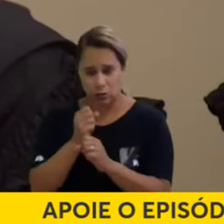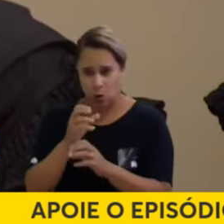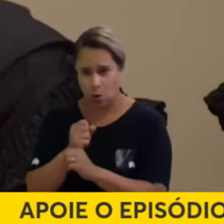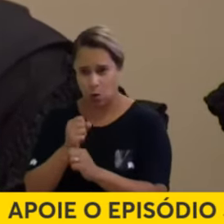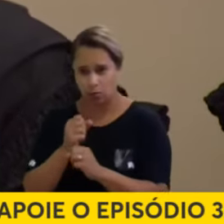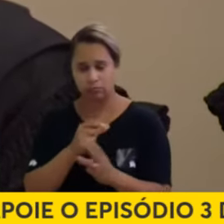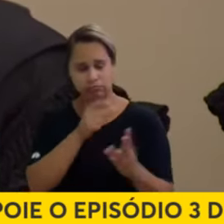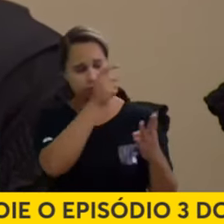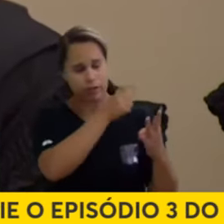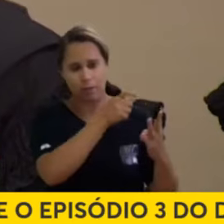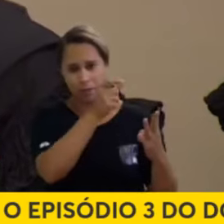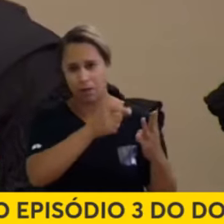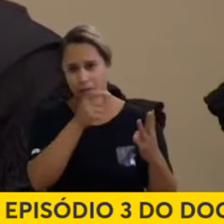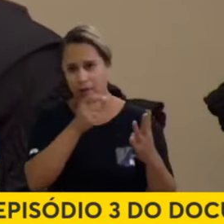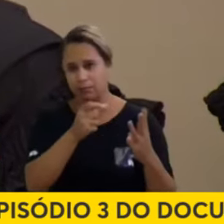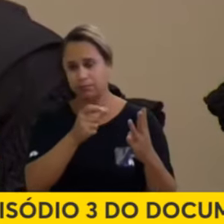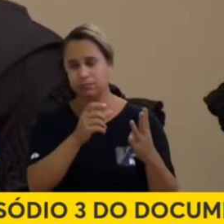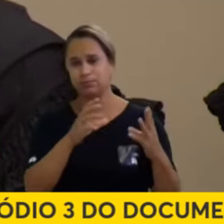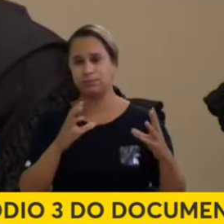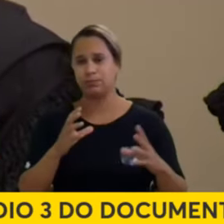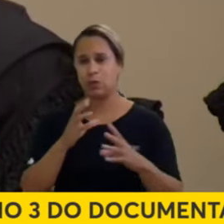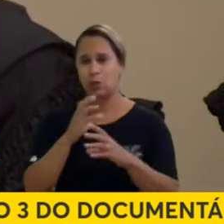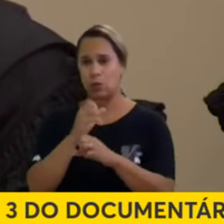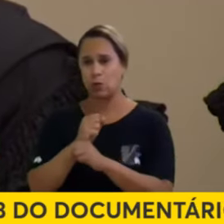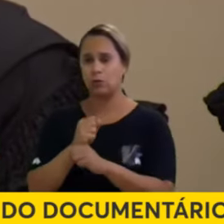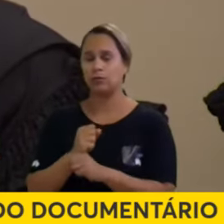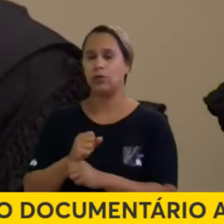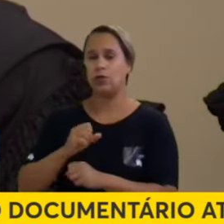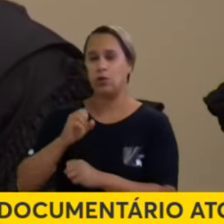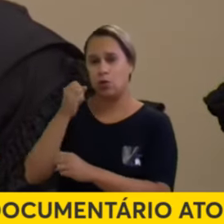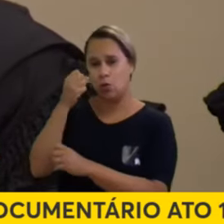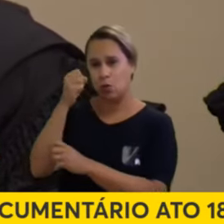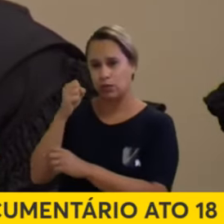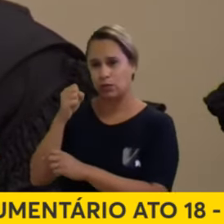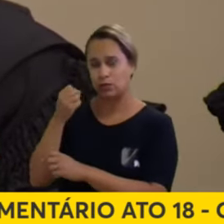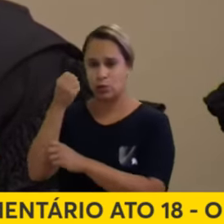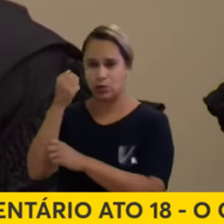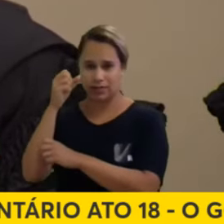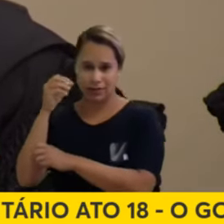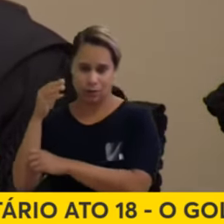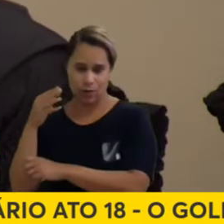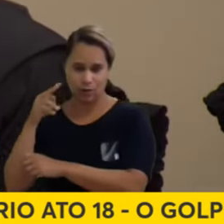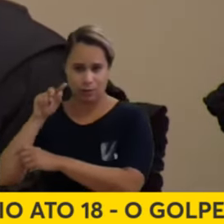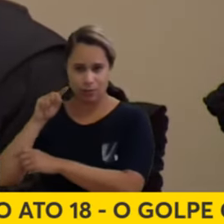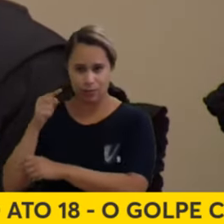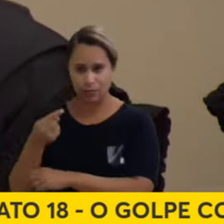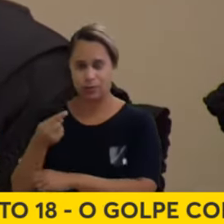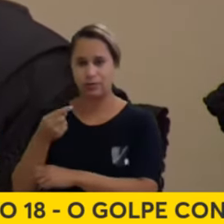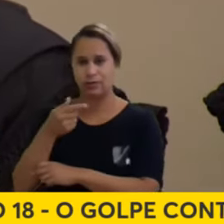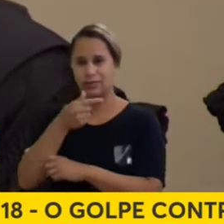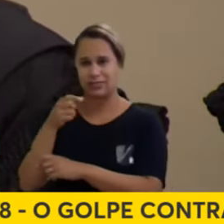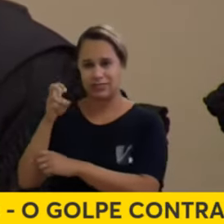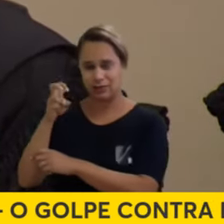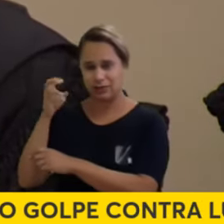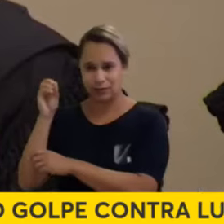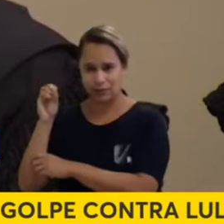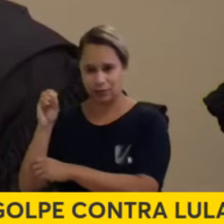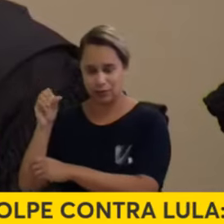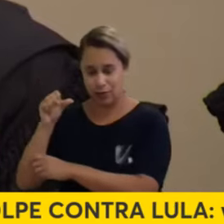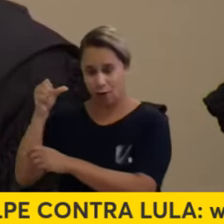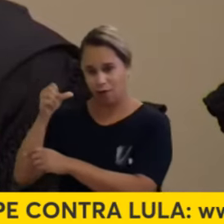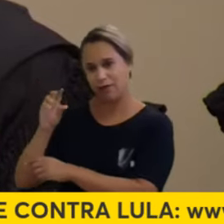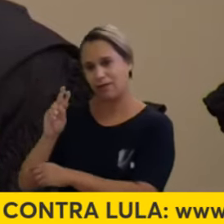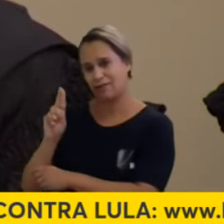aí o montante de R 84.79 correspondente a 19,22 do limite de gastos da campanha